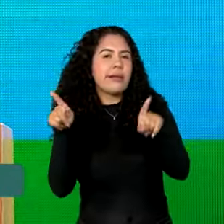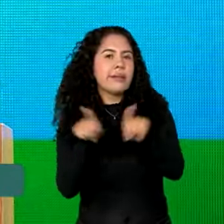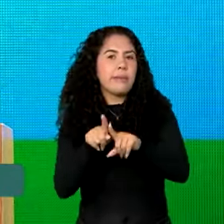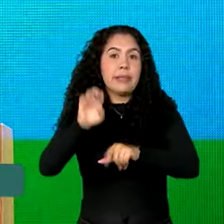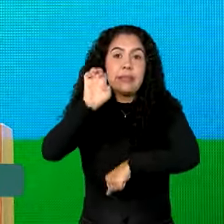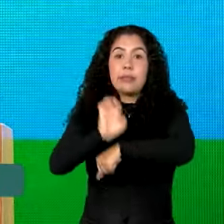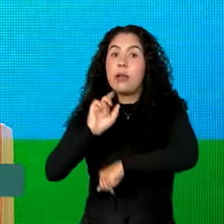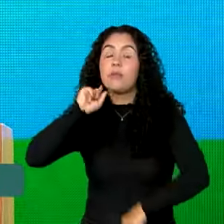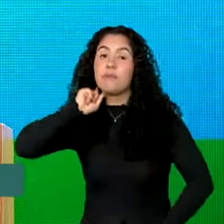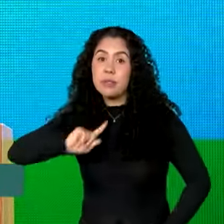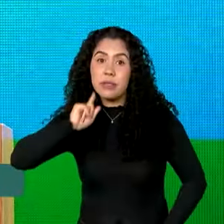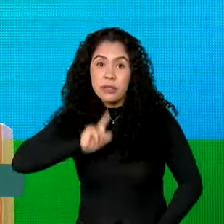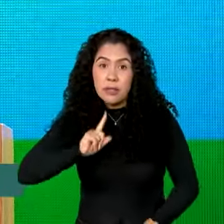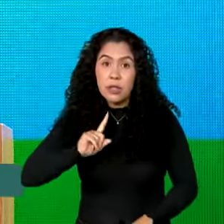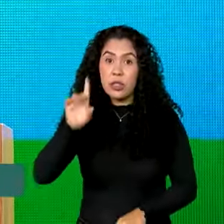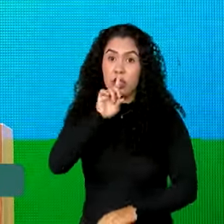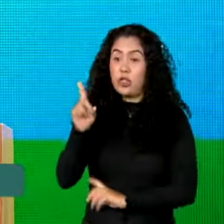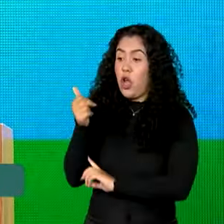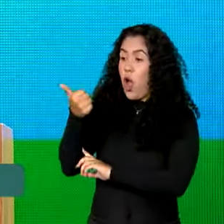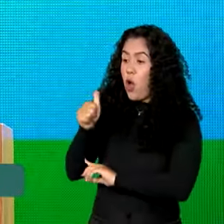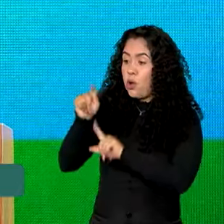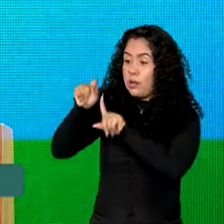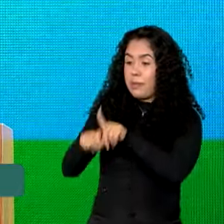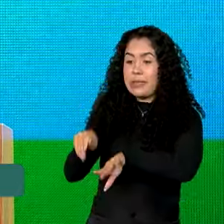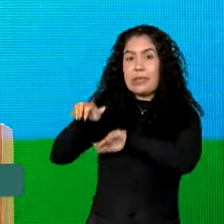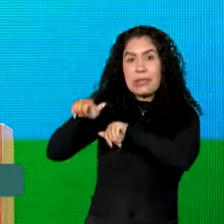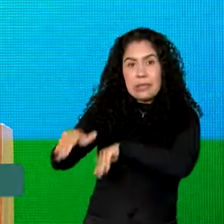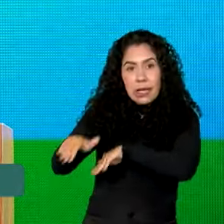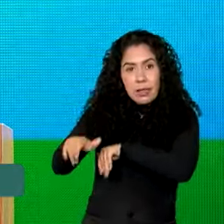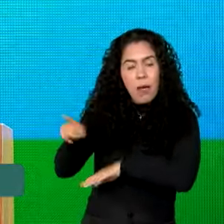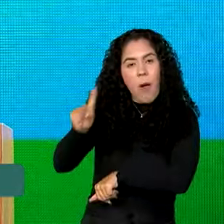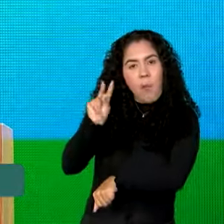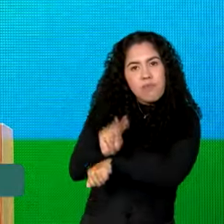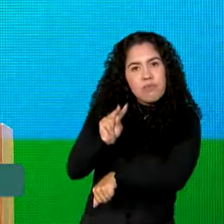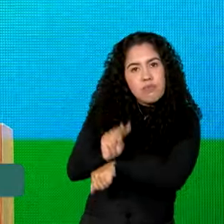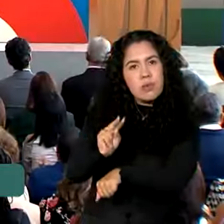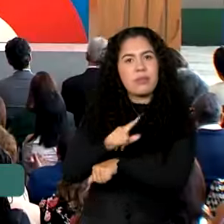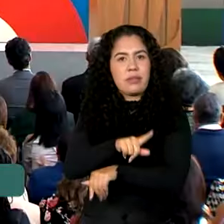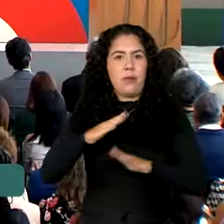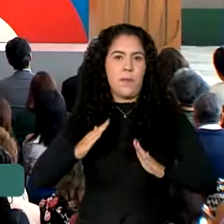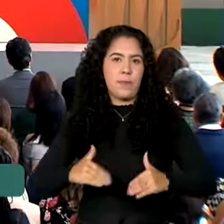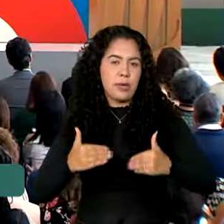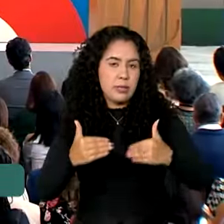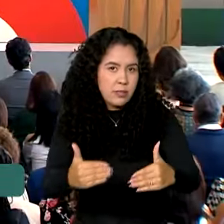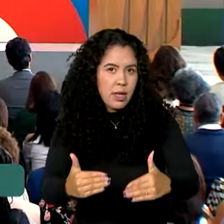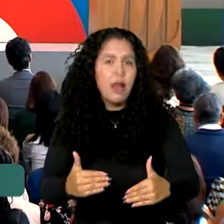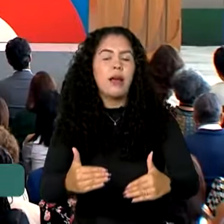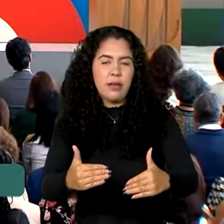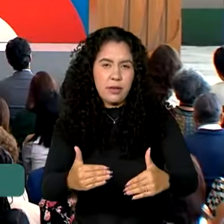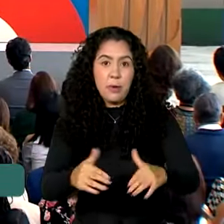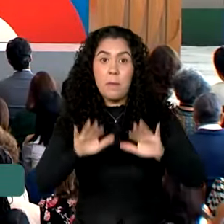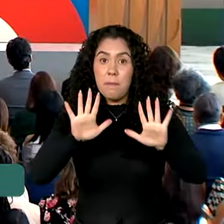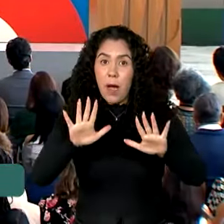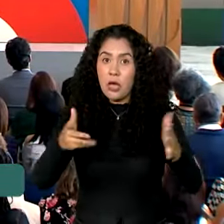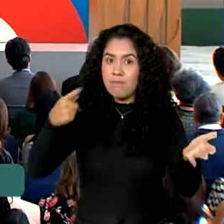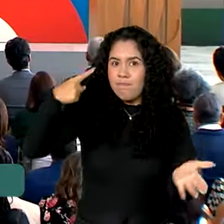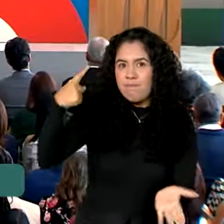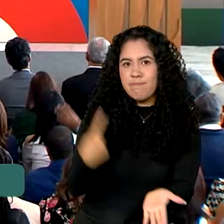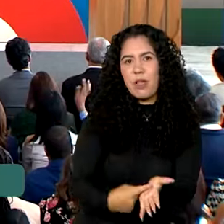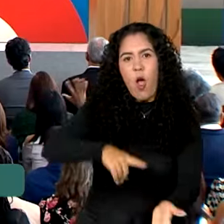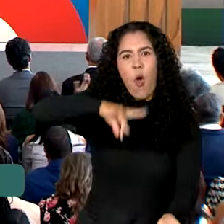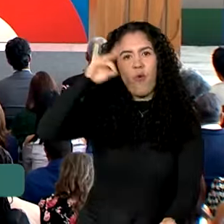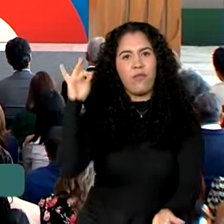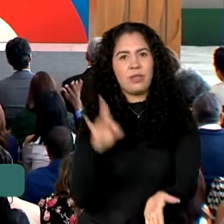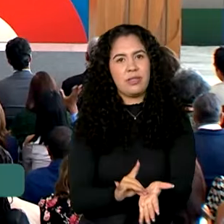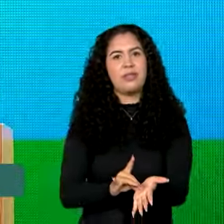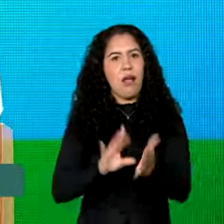Gerais. Desde 11 de setembro, ela estava à frente da pasta. A cerimônia marcou a posse oficial